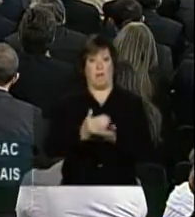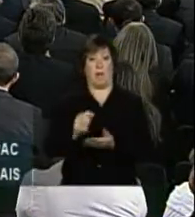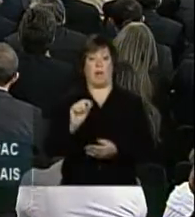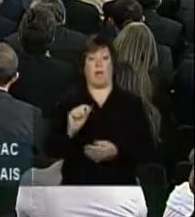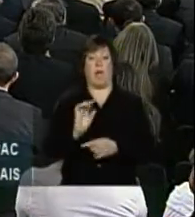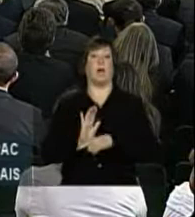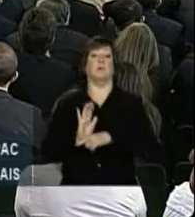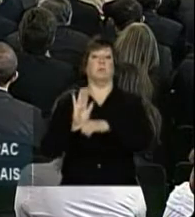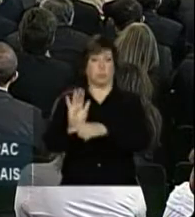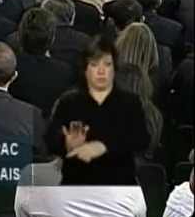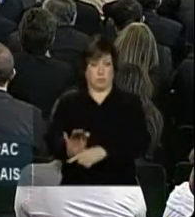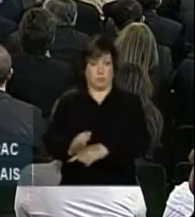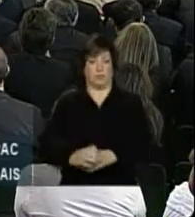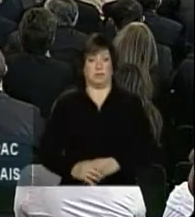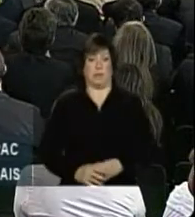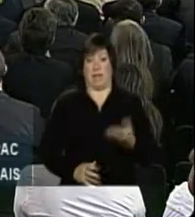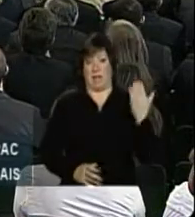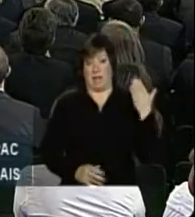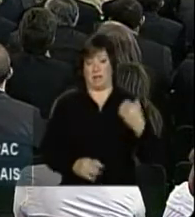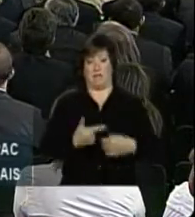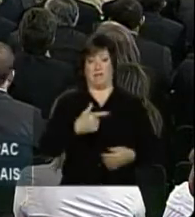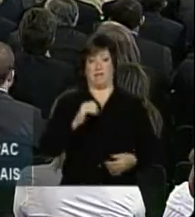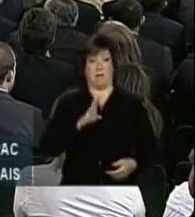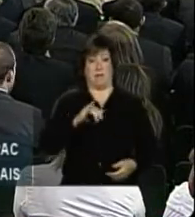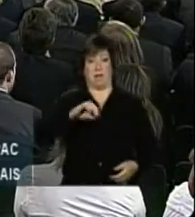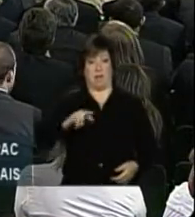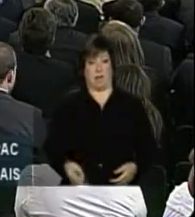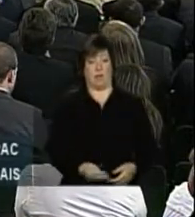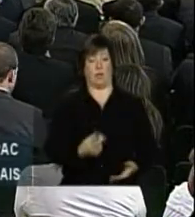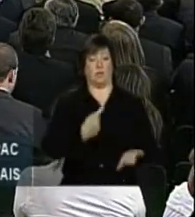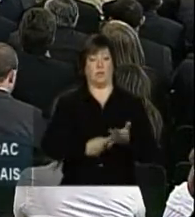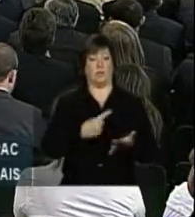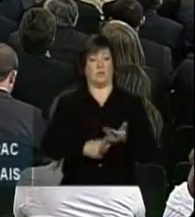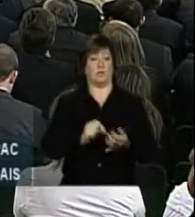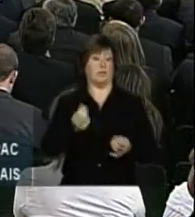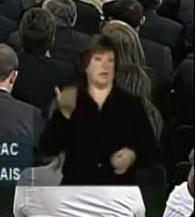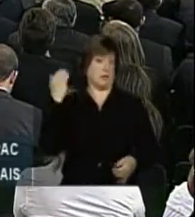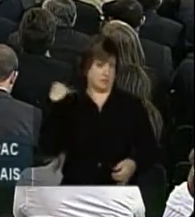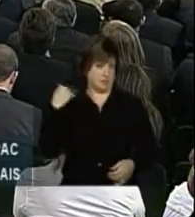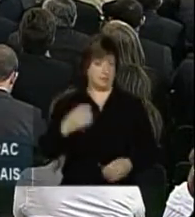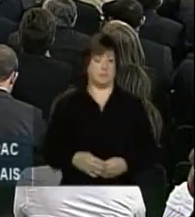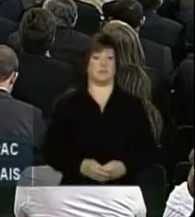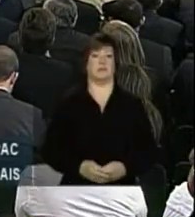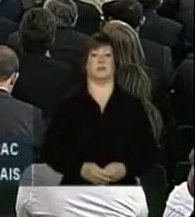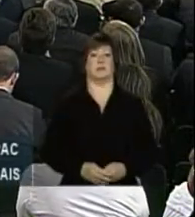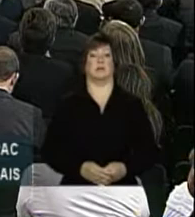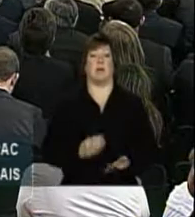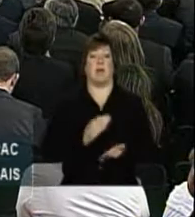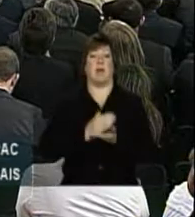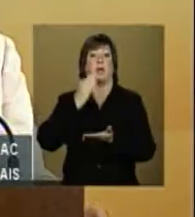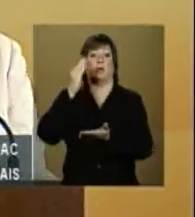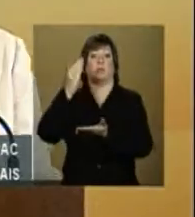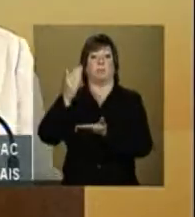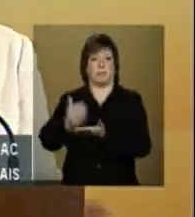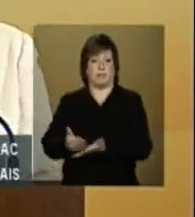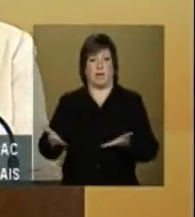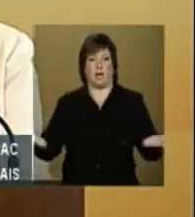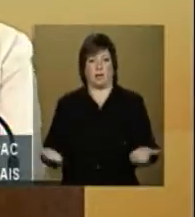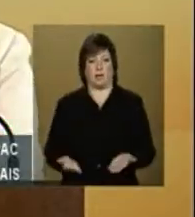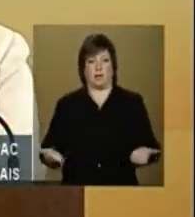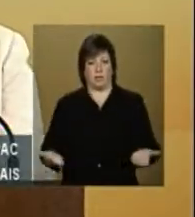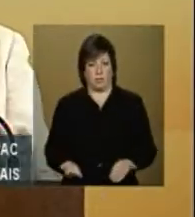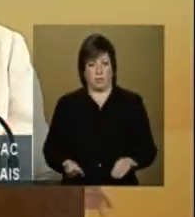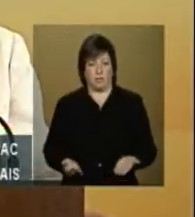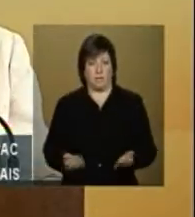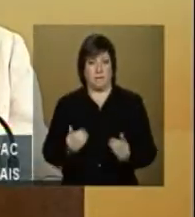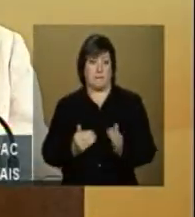contribuição de 20 bilhões acertada nos períodos anteriores a uma contribuição